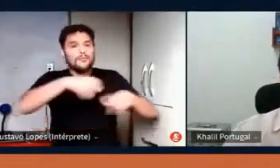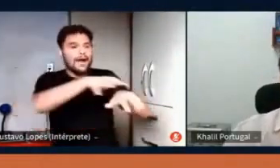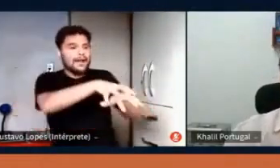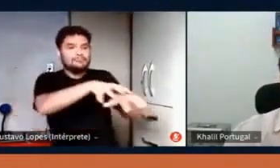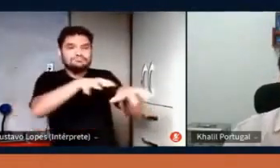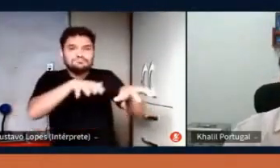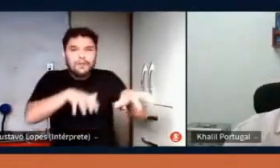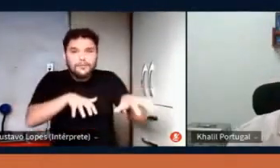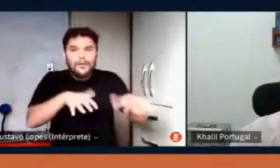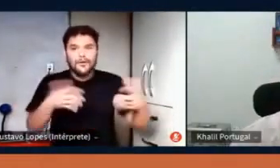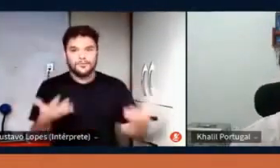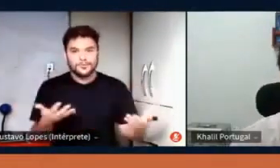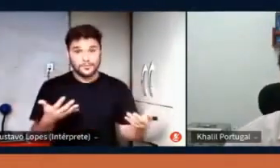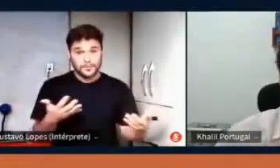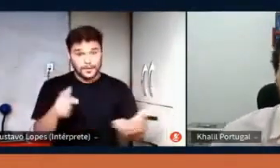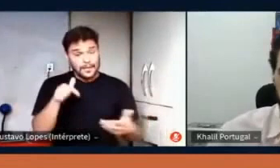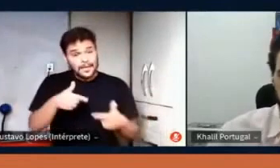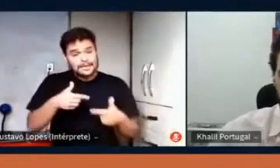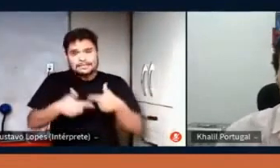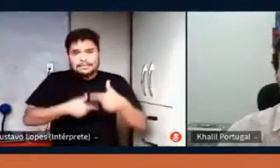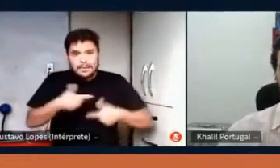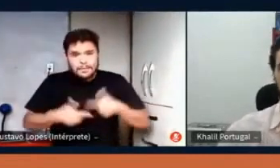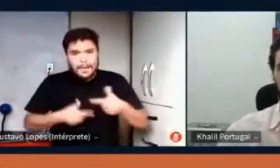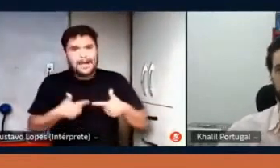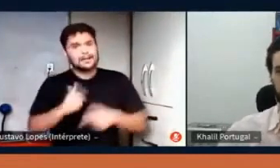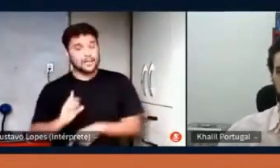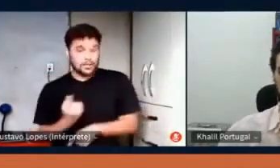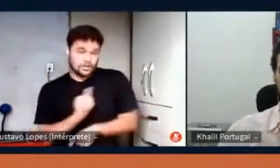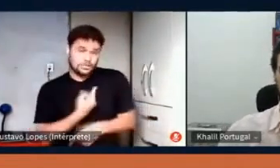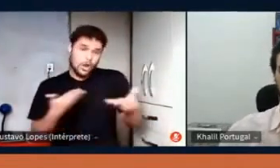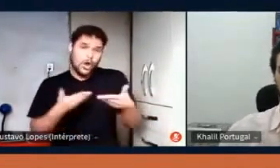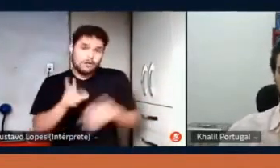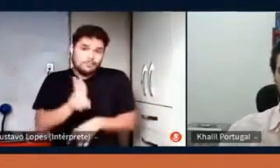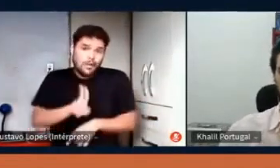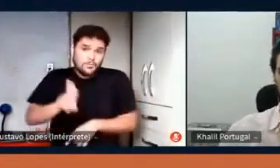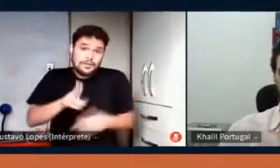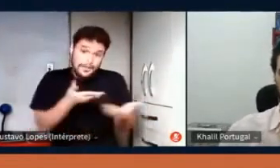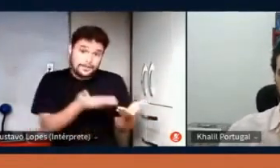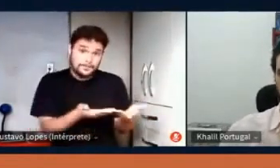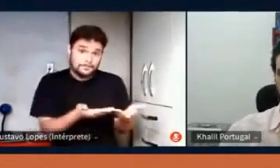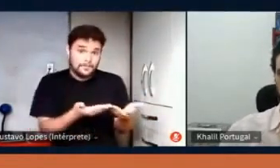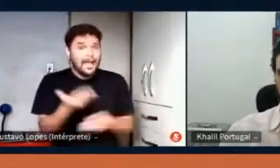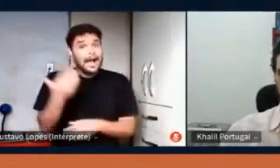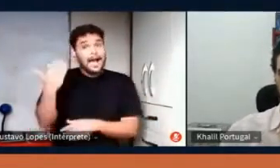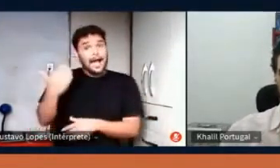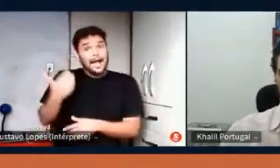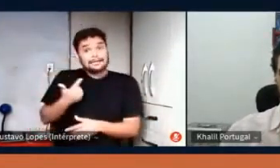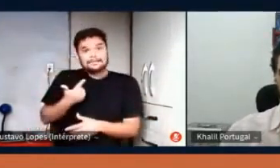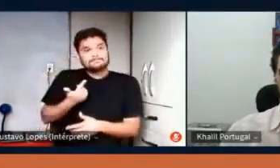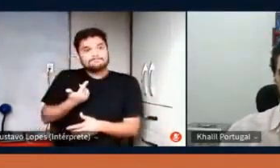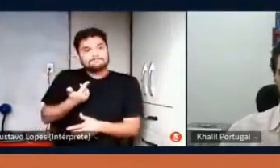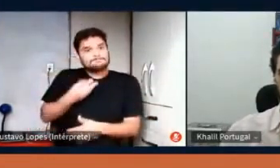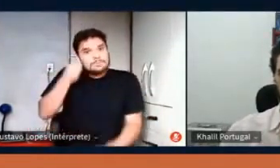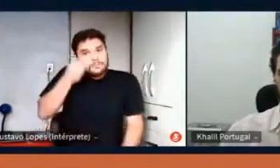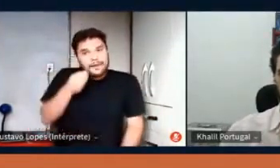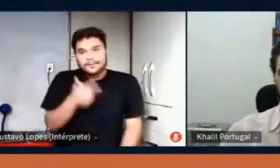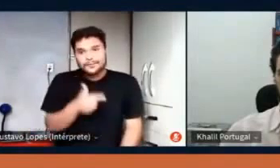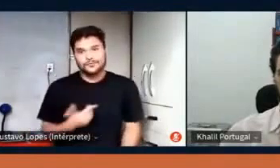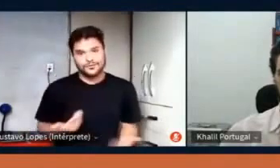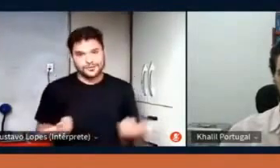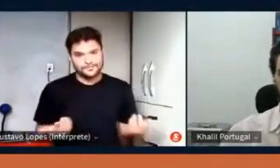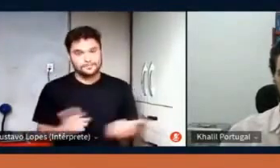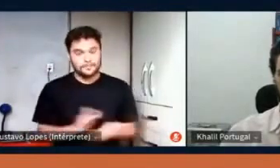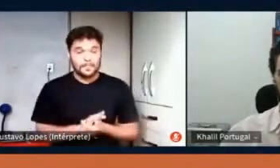nós estamos utilizando com mais frequência e que não estávamos tão preparados assim antes da pandemia. Por